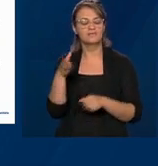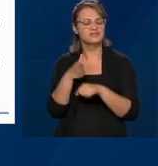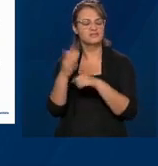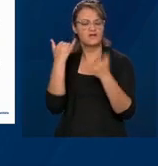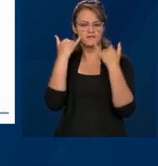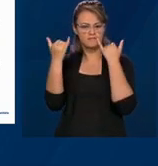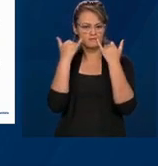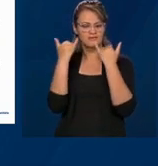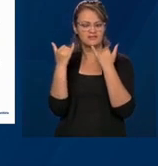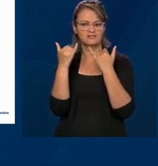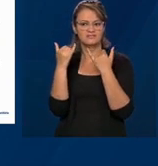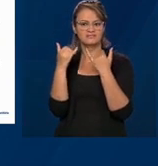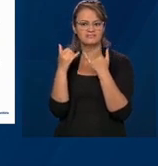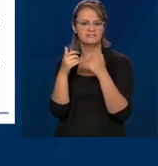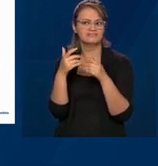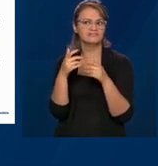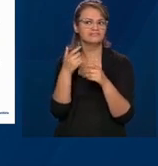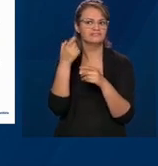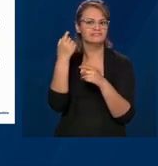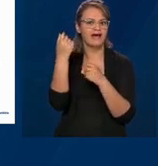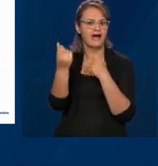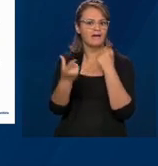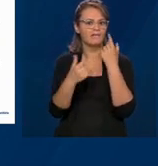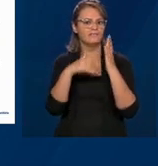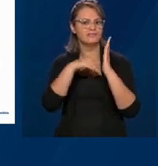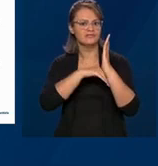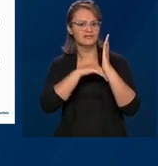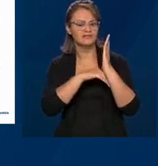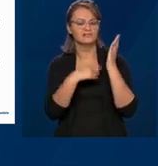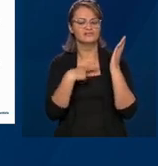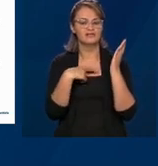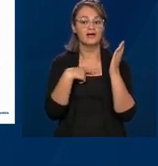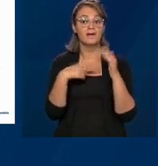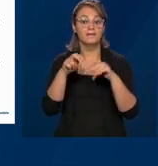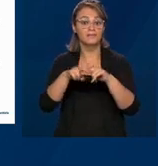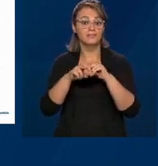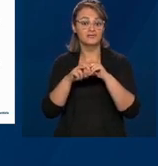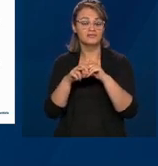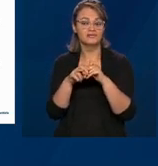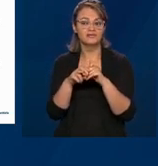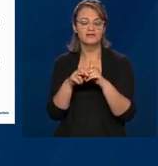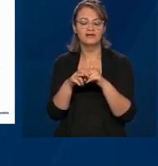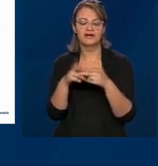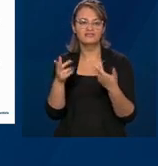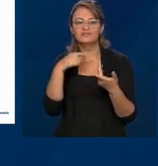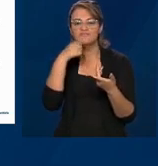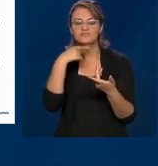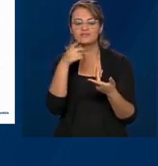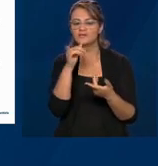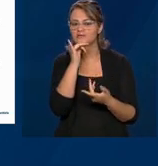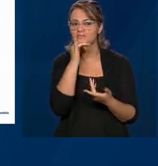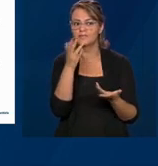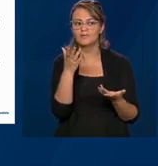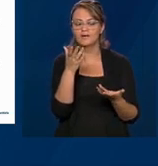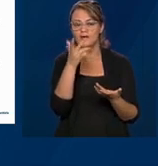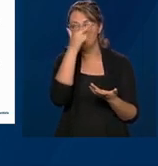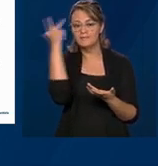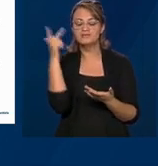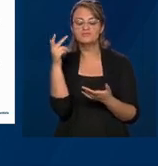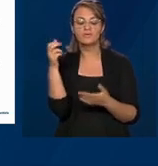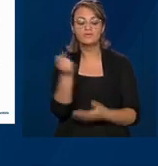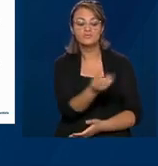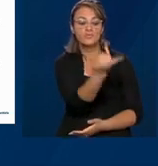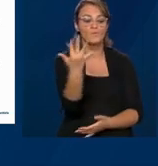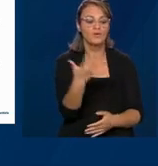ainda estava restrito e, por isso, nós não conseguimos identificar, nós não conseguimos, por exemplo, esclarecer quantos participantes receberam